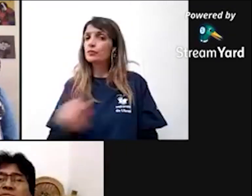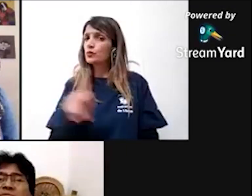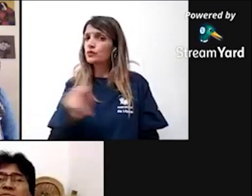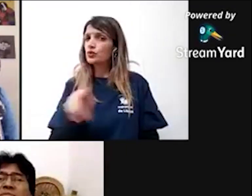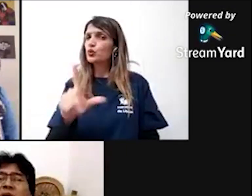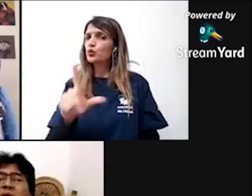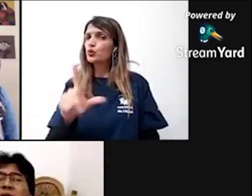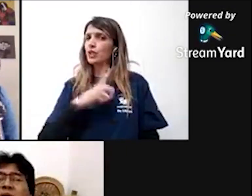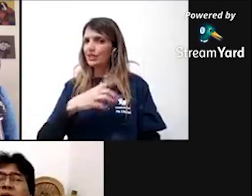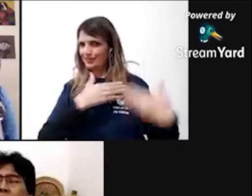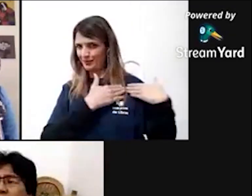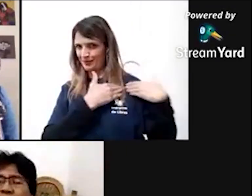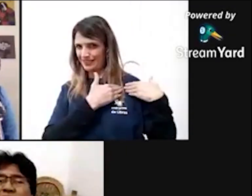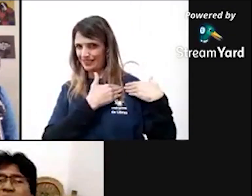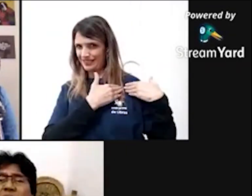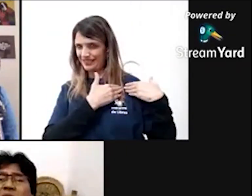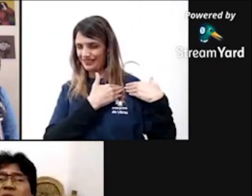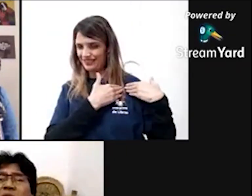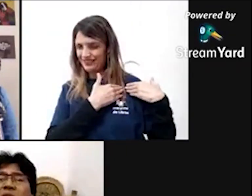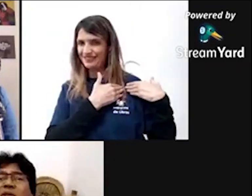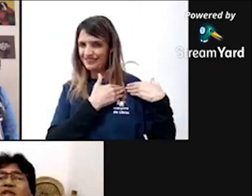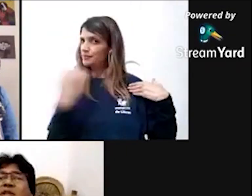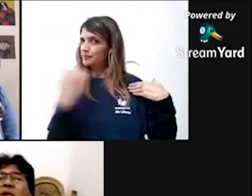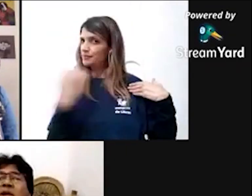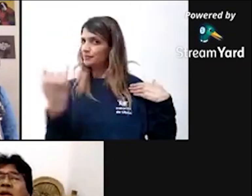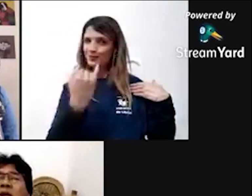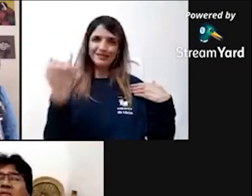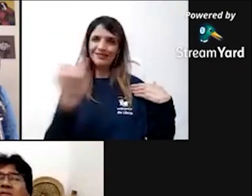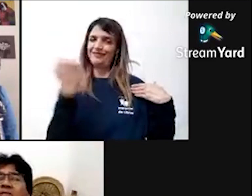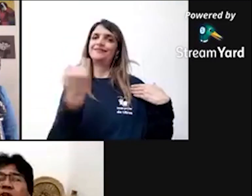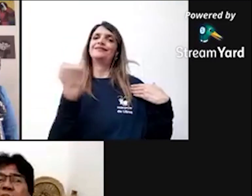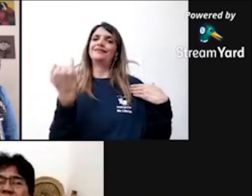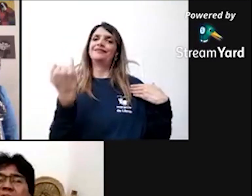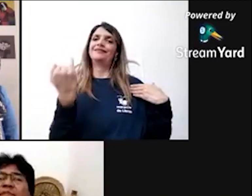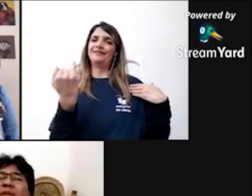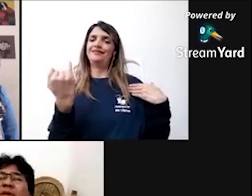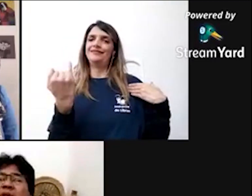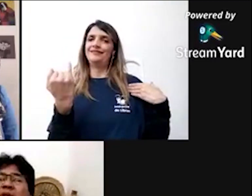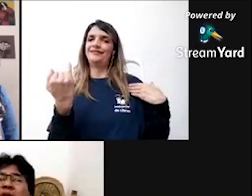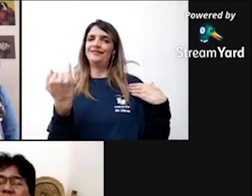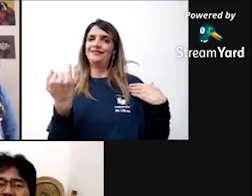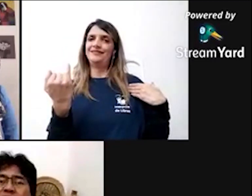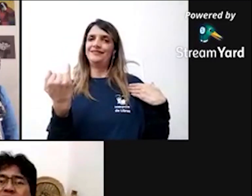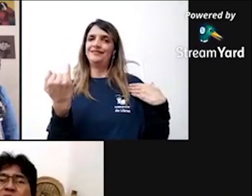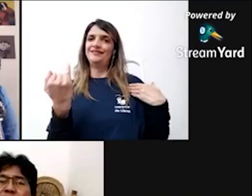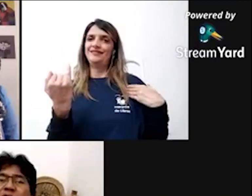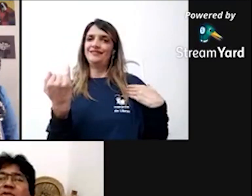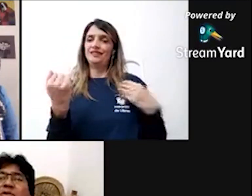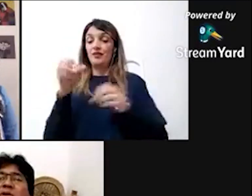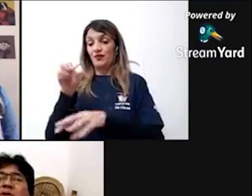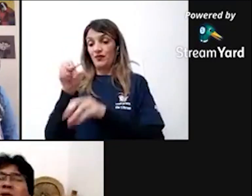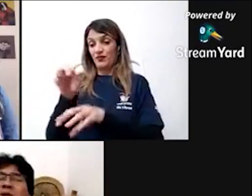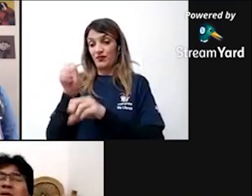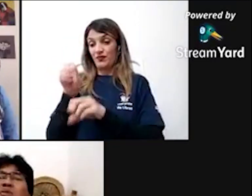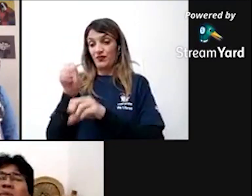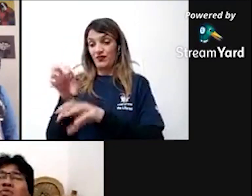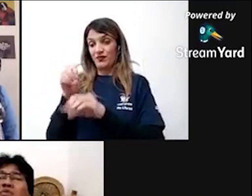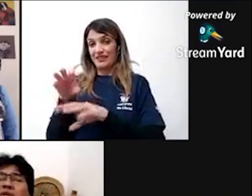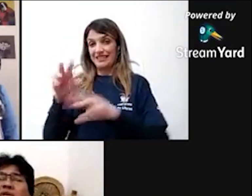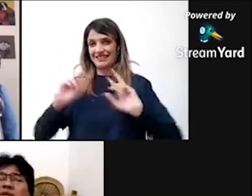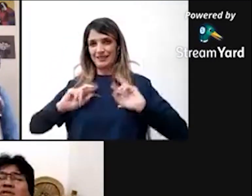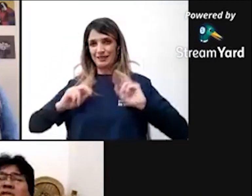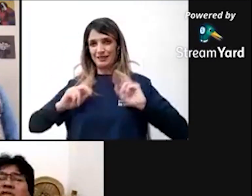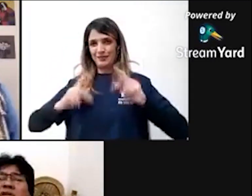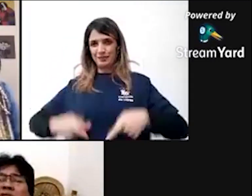missão tão importante, que é formar seres humanos. Então, quanto mais